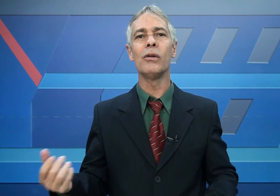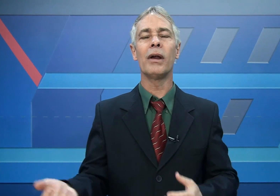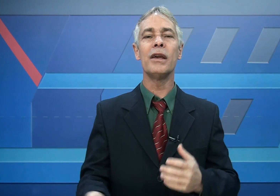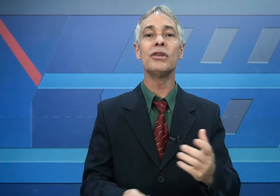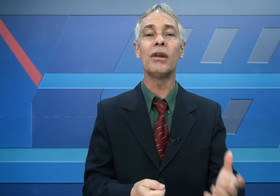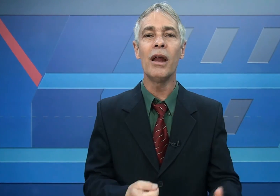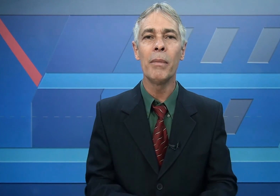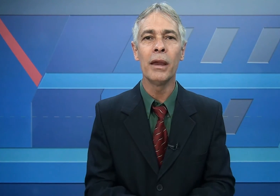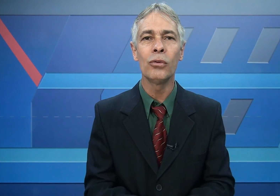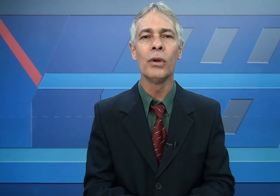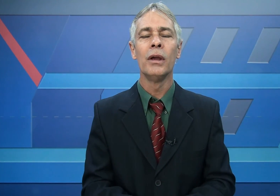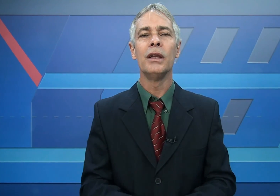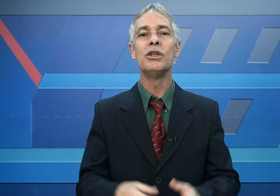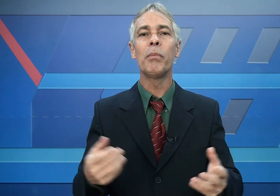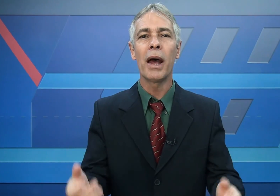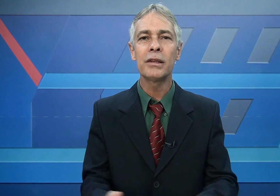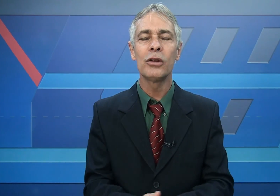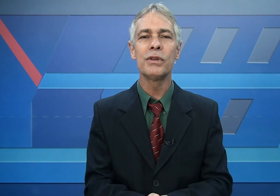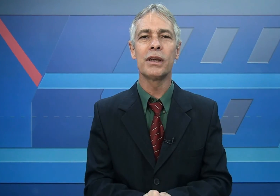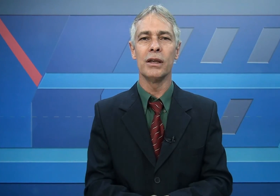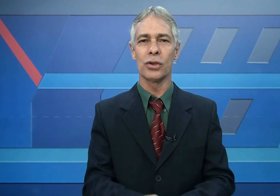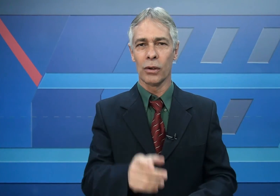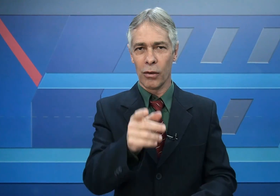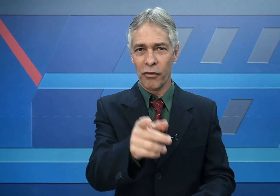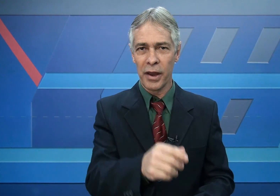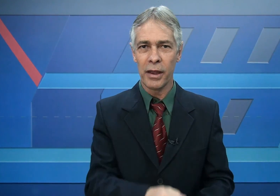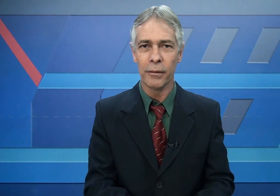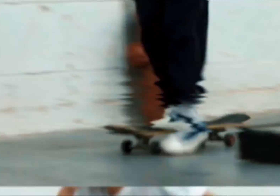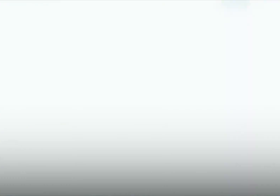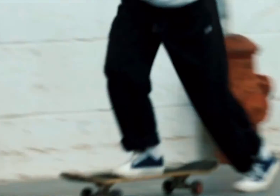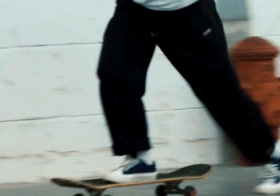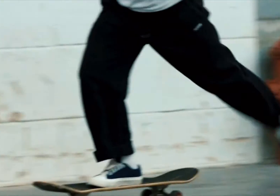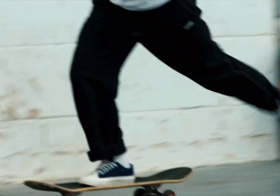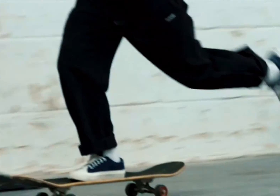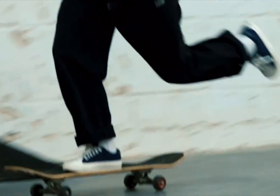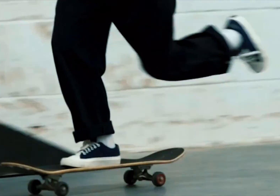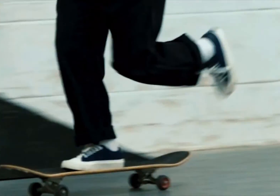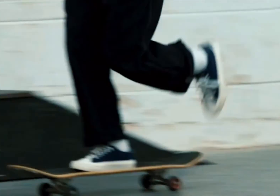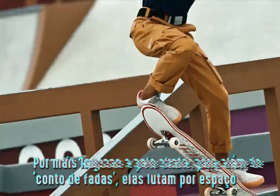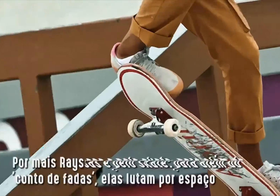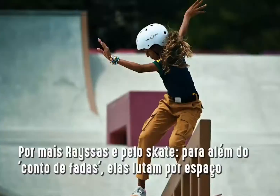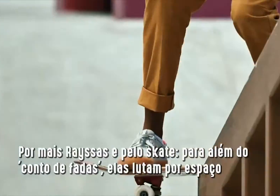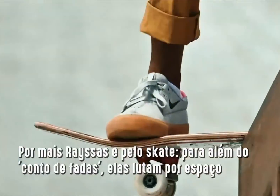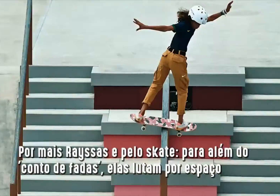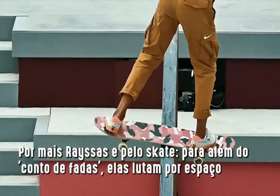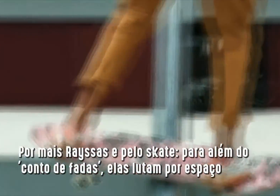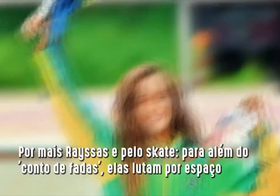pistas, em locais de treinamento e de prática do skate. Confere aí!